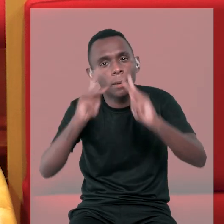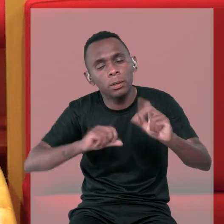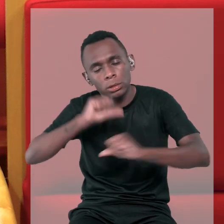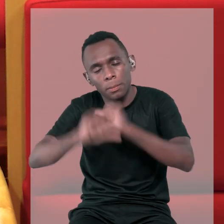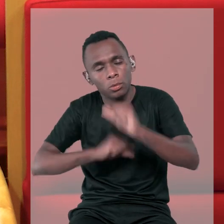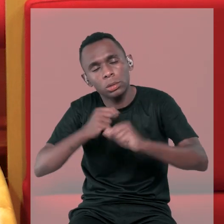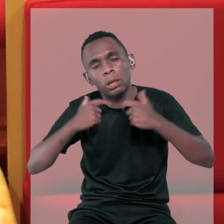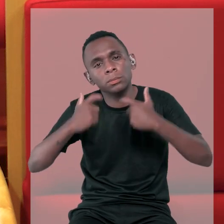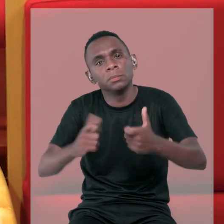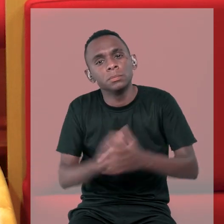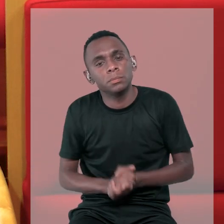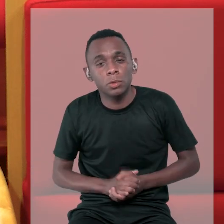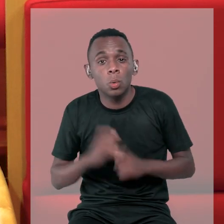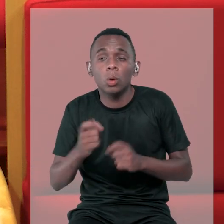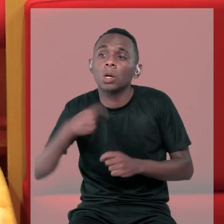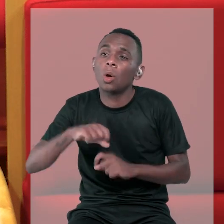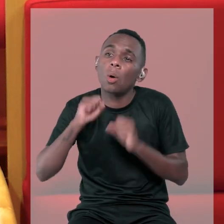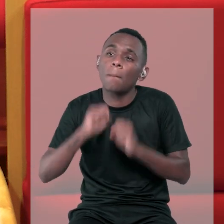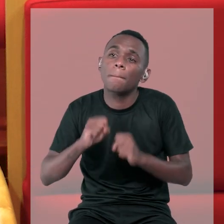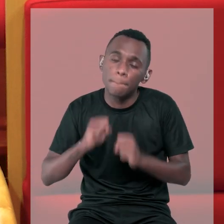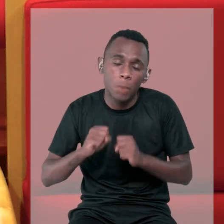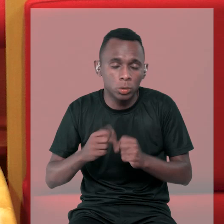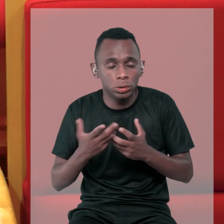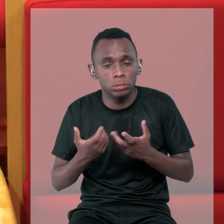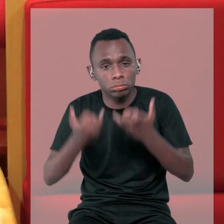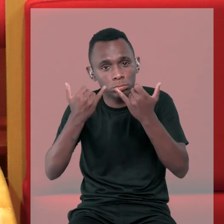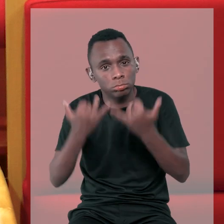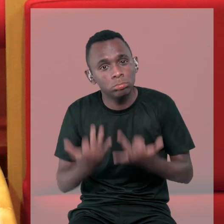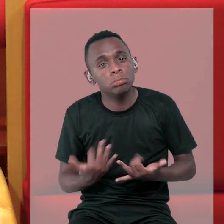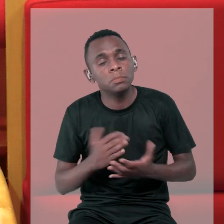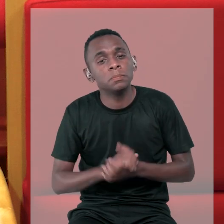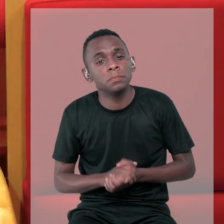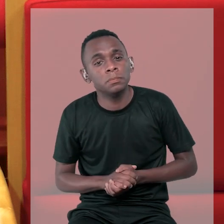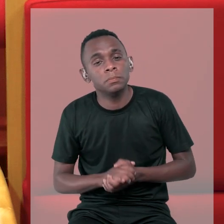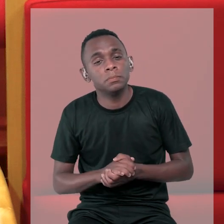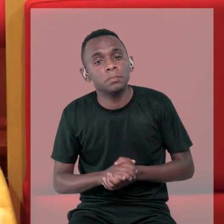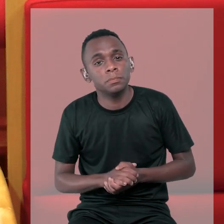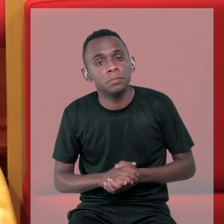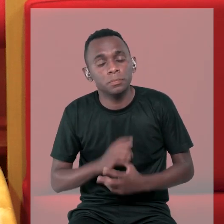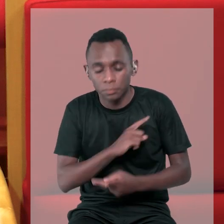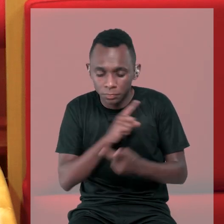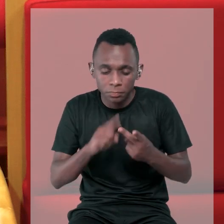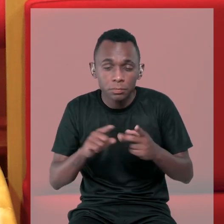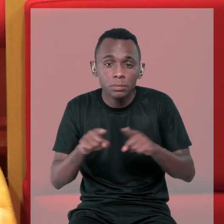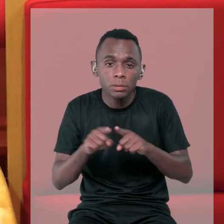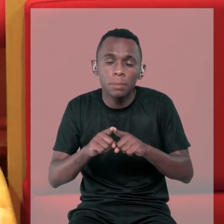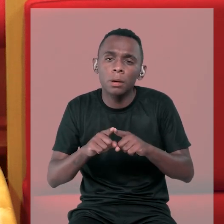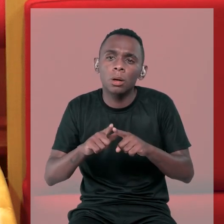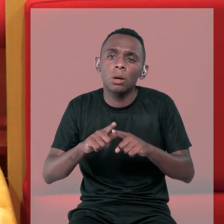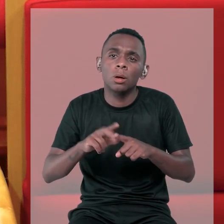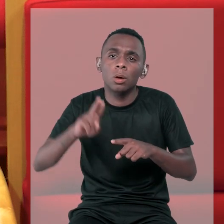pode colocar frente à fortuna, digamos assim. E quanto à questão do universal, me causa